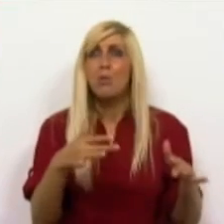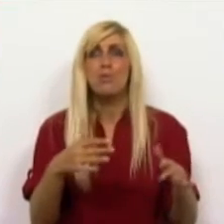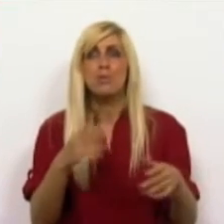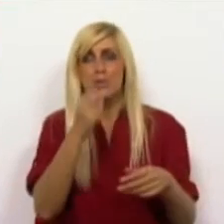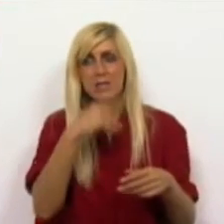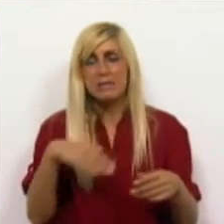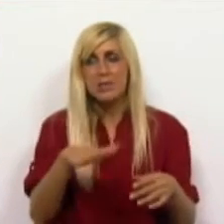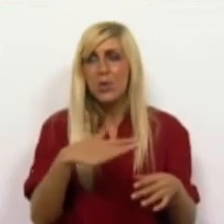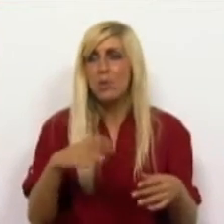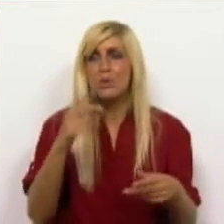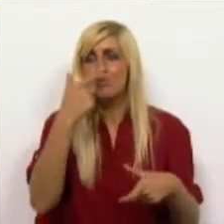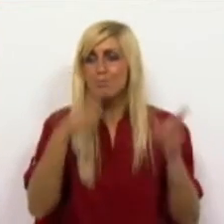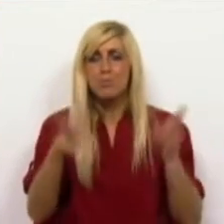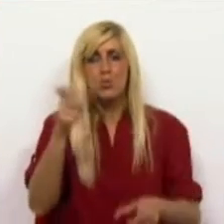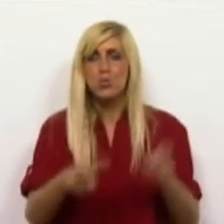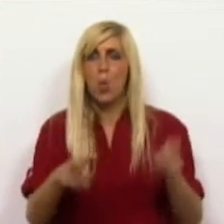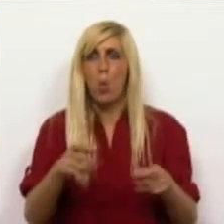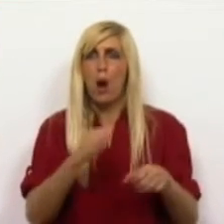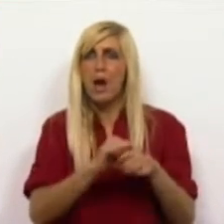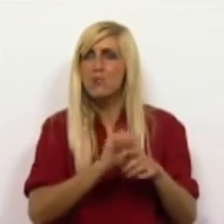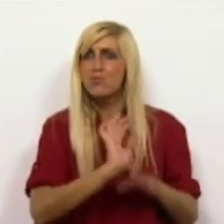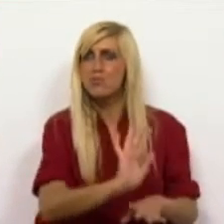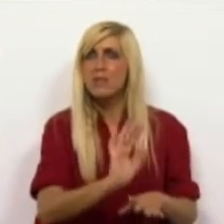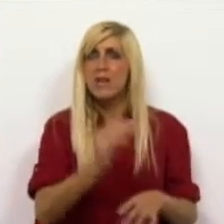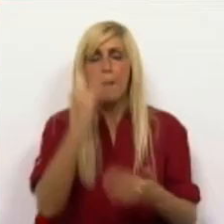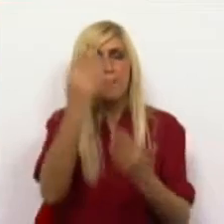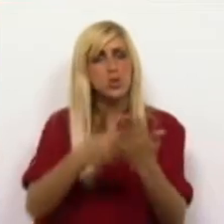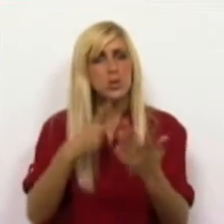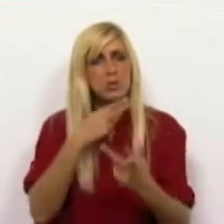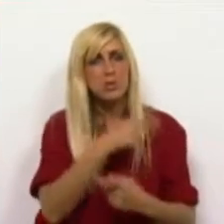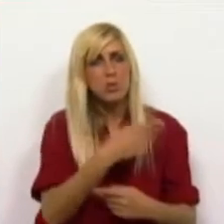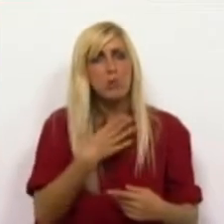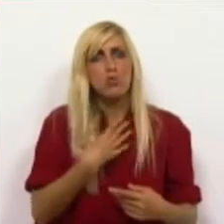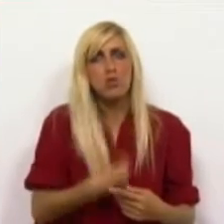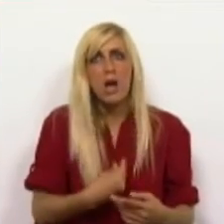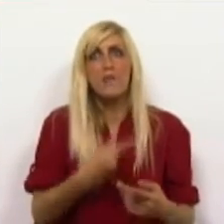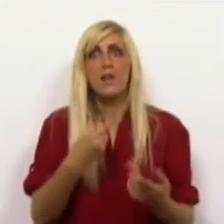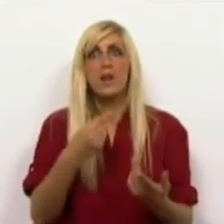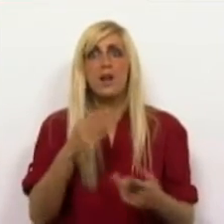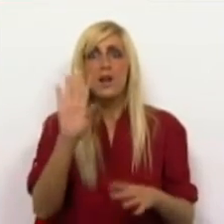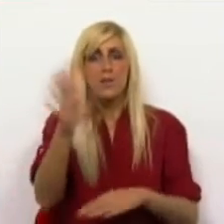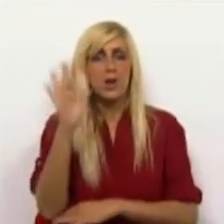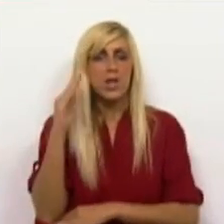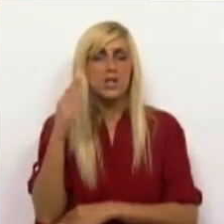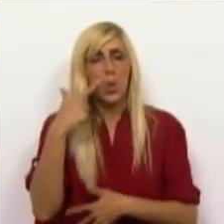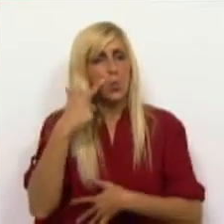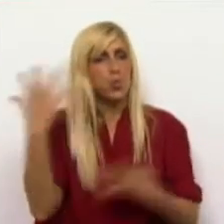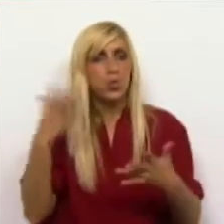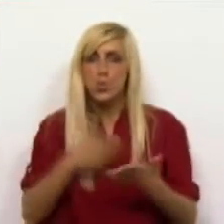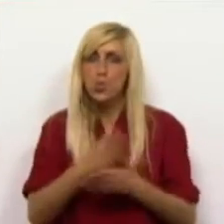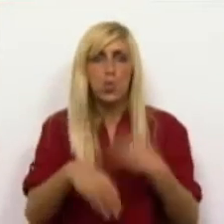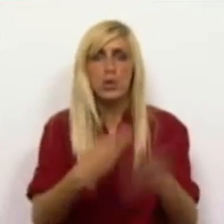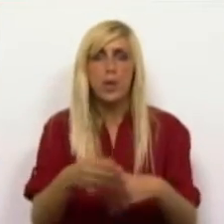populações à sua sorte. Esta é a moção de censura que gostaria que na floresta tudo continuasse na mesma.